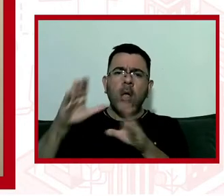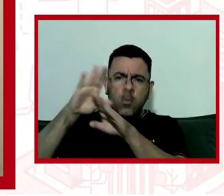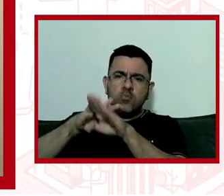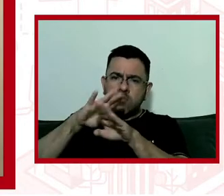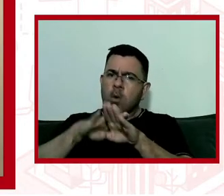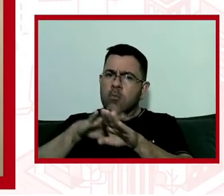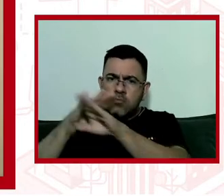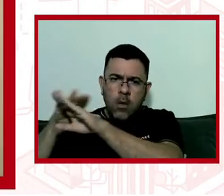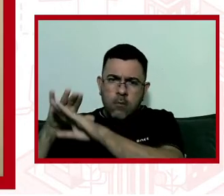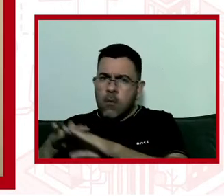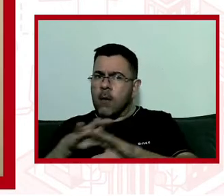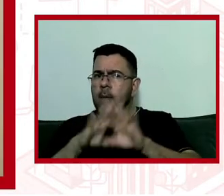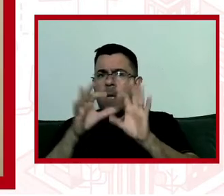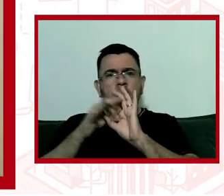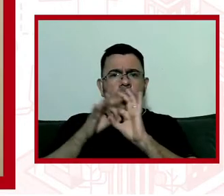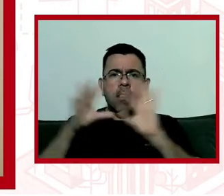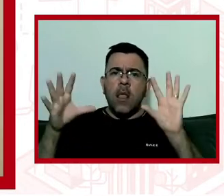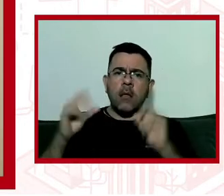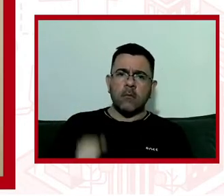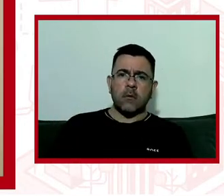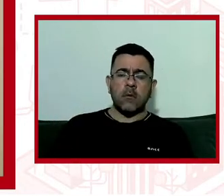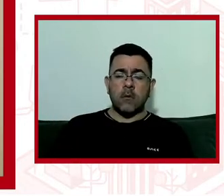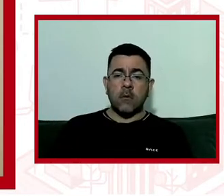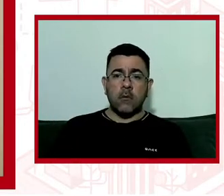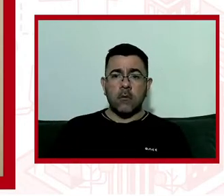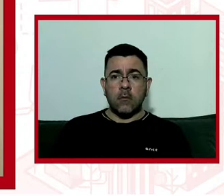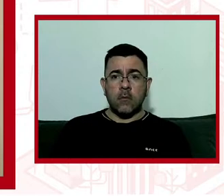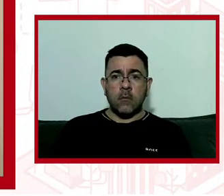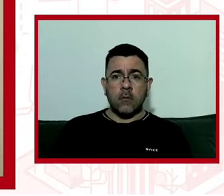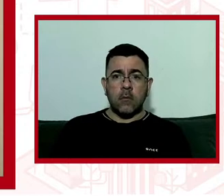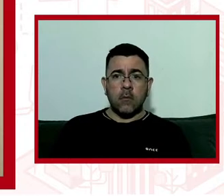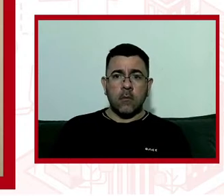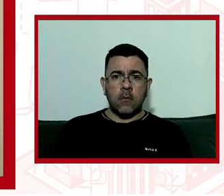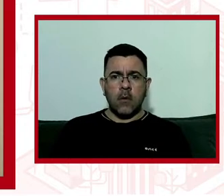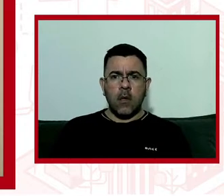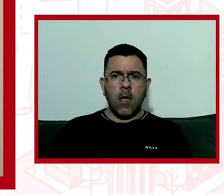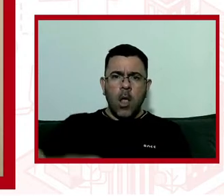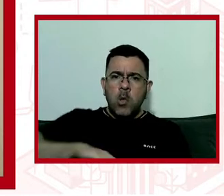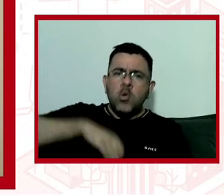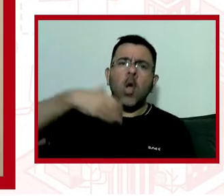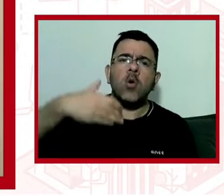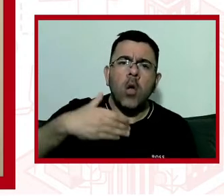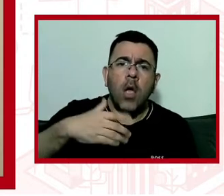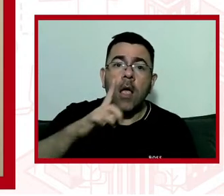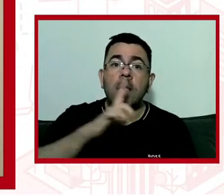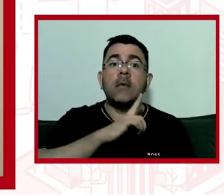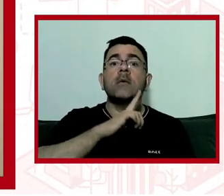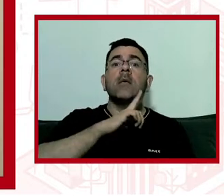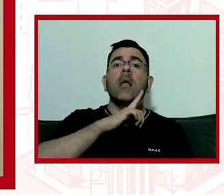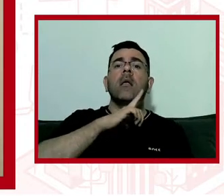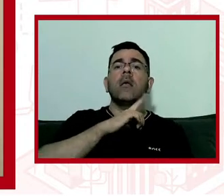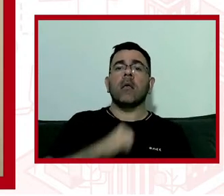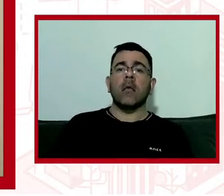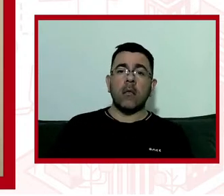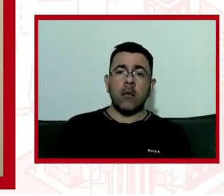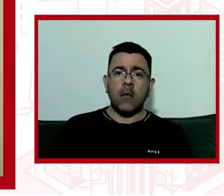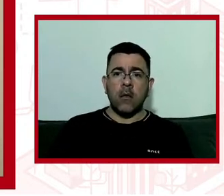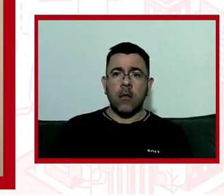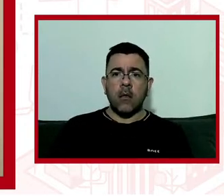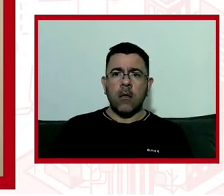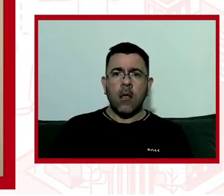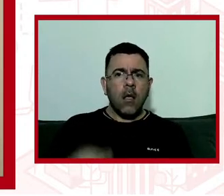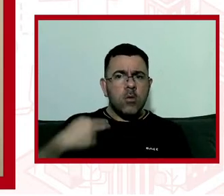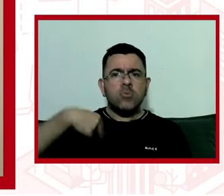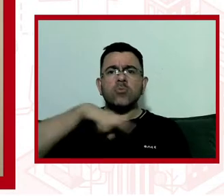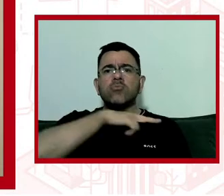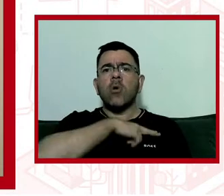eh faz o coisa de ruptivo tem coragem de fazer que eu dou o apoio dou o respaldo e que a gente tá